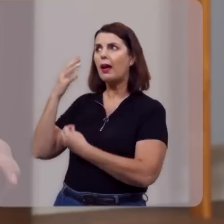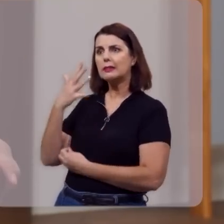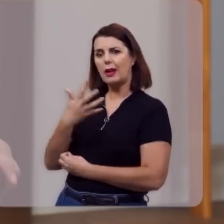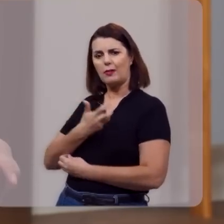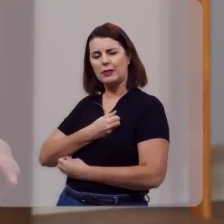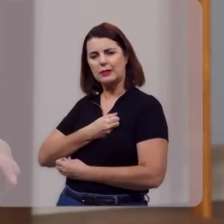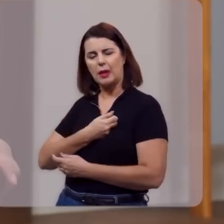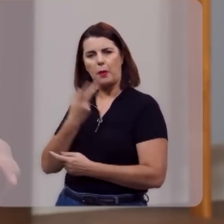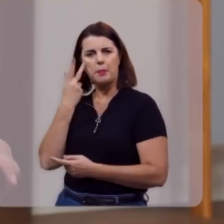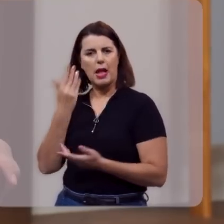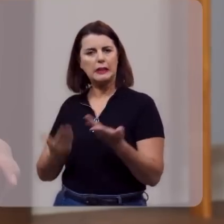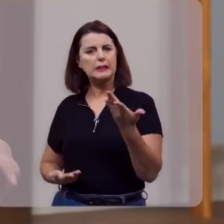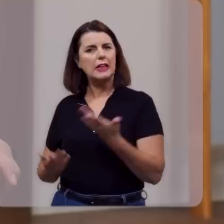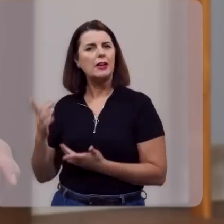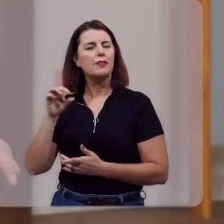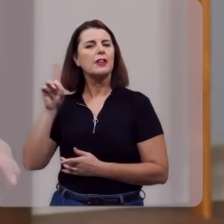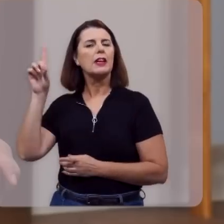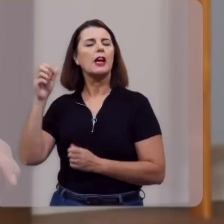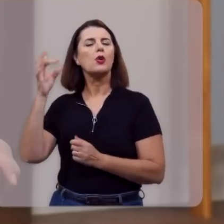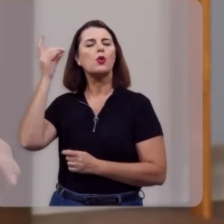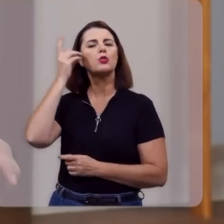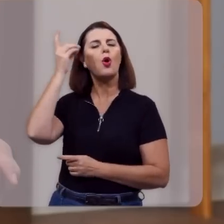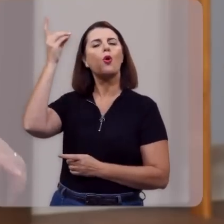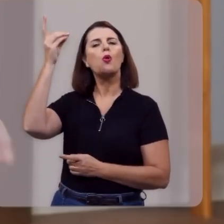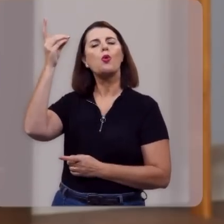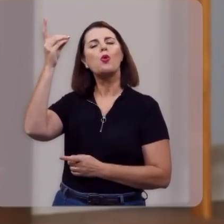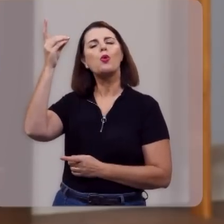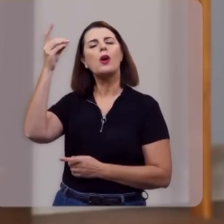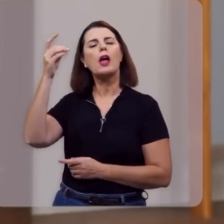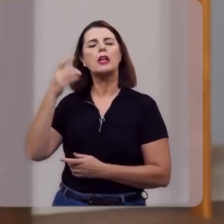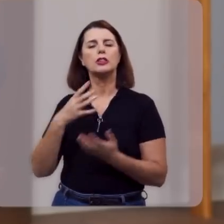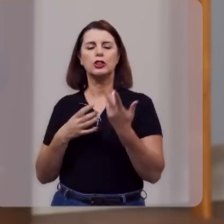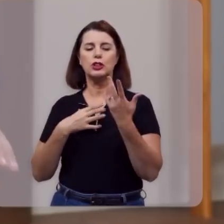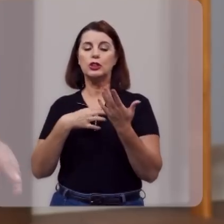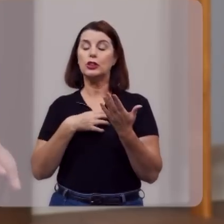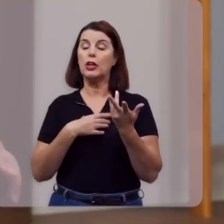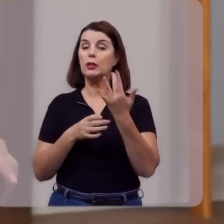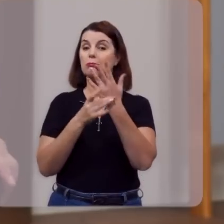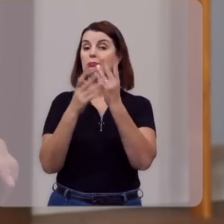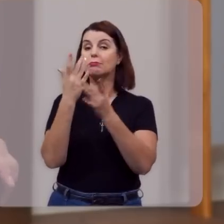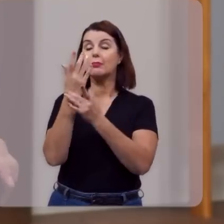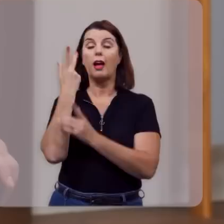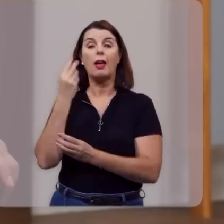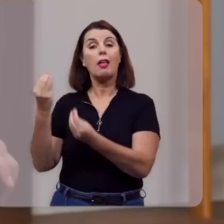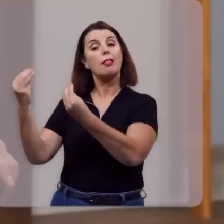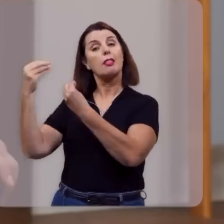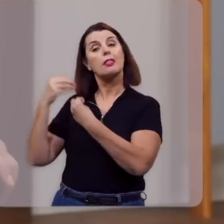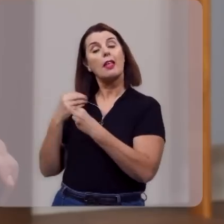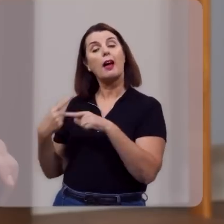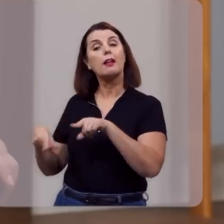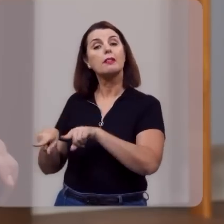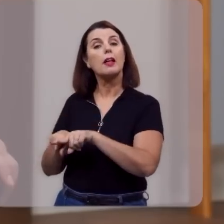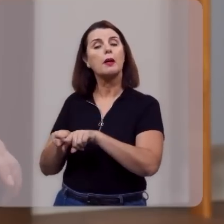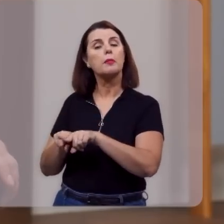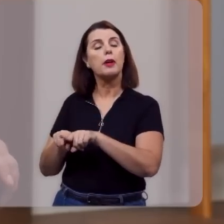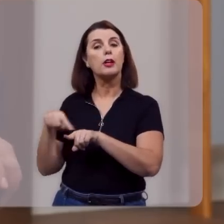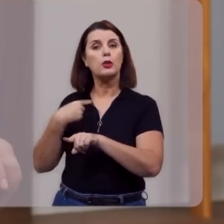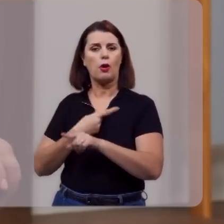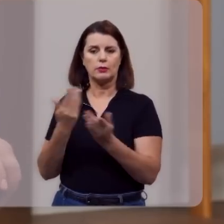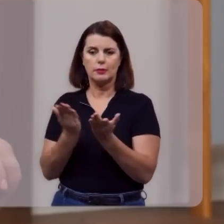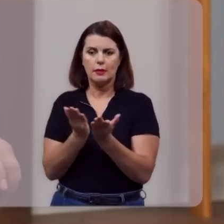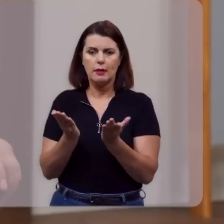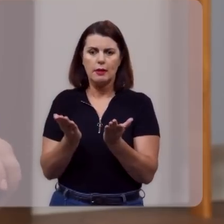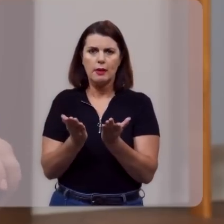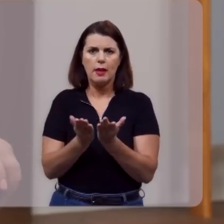chama para servi-lo com nossos dons e talentos que ele nos dá. E, além de tudo isso, todos nós, como